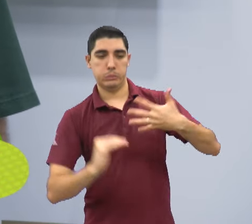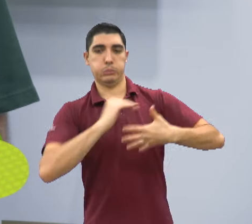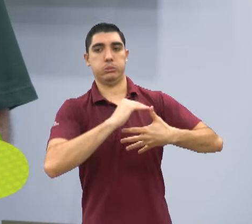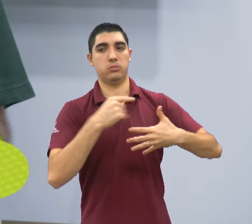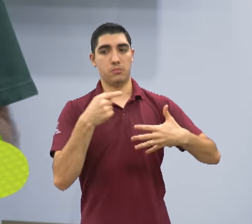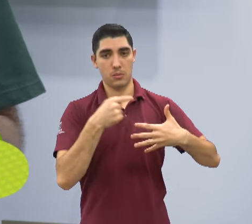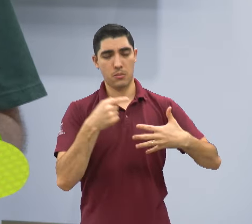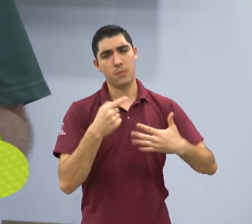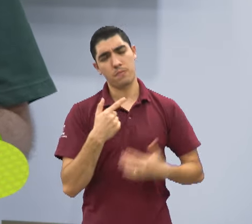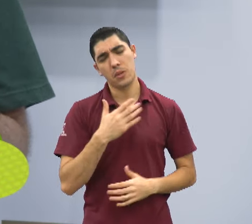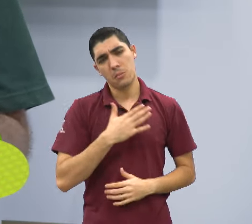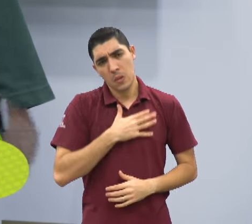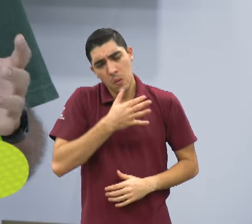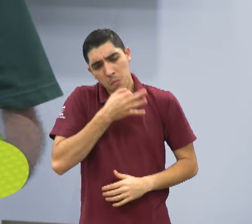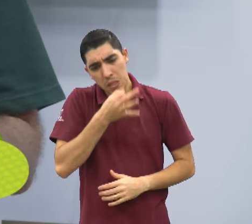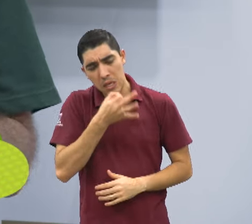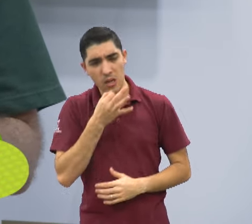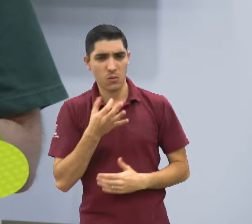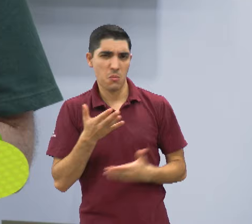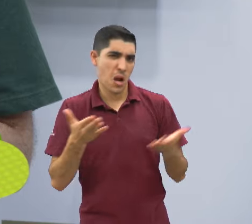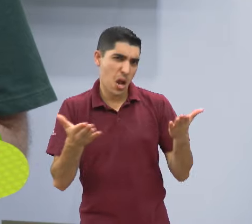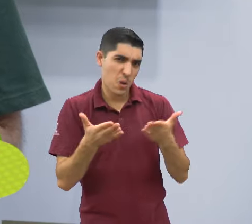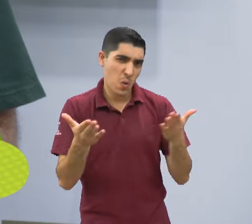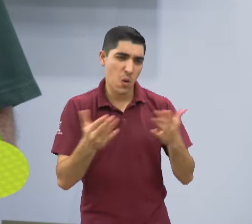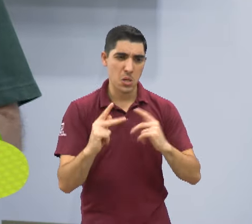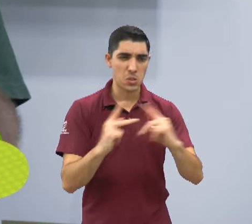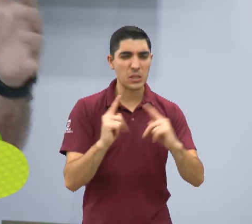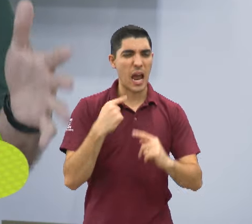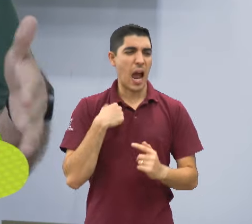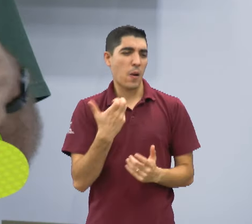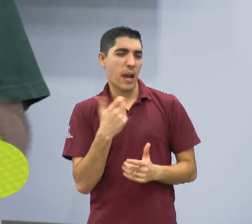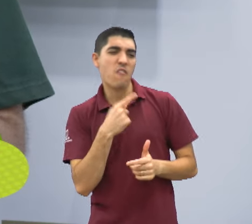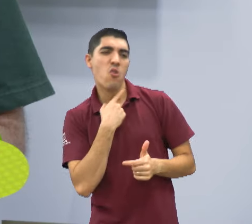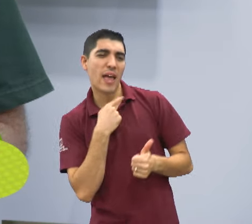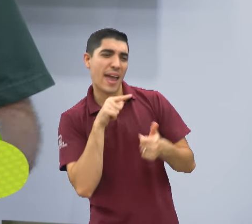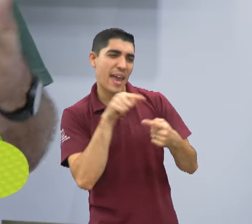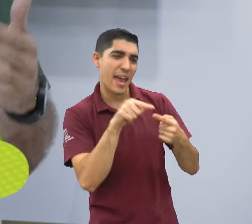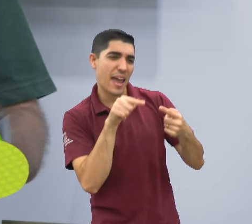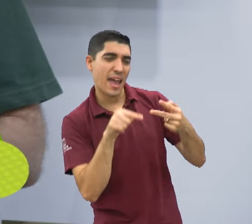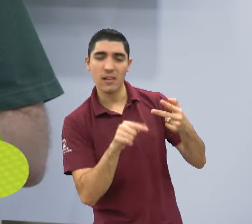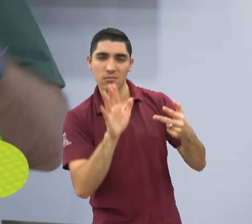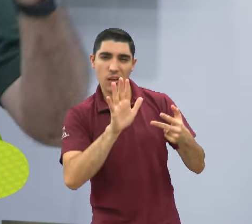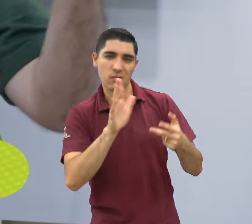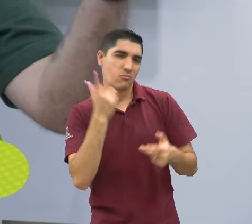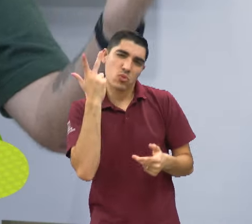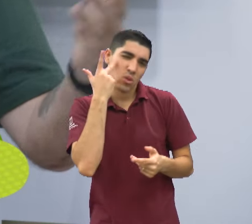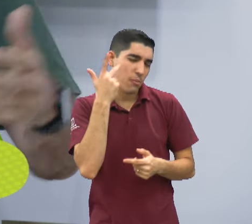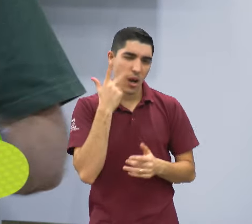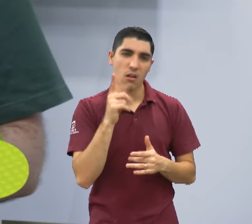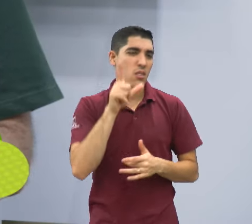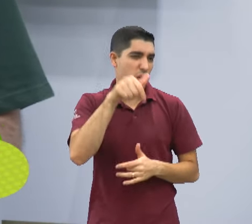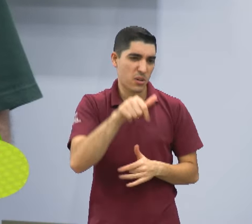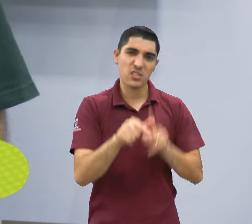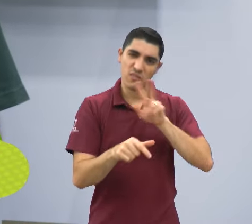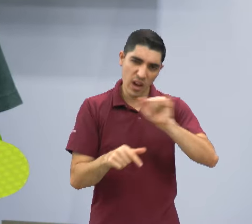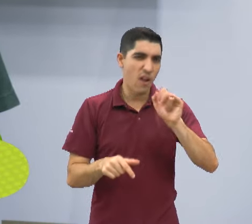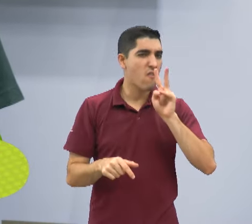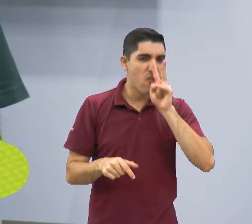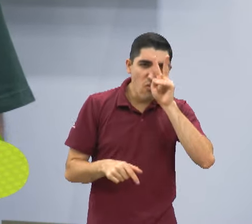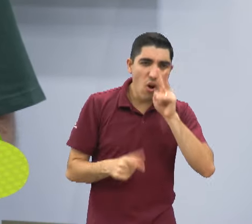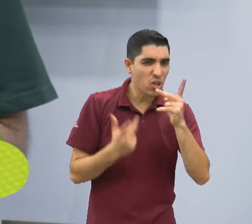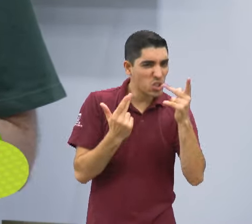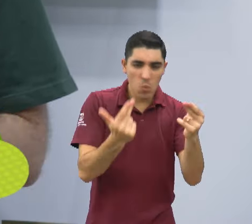que nessa altura do campeonato não dá para escolher adversário, porque uma hora vai acabar funilando, os mais fortes vão encontrar os mais